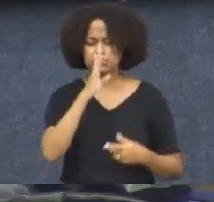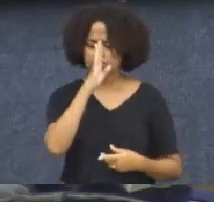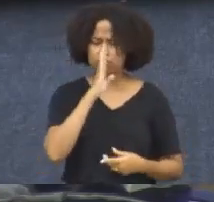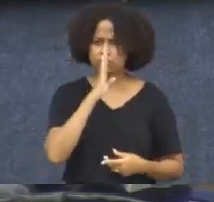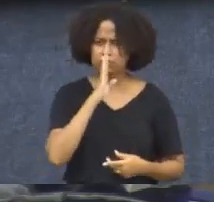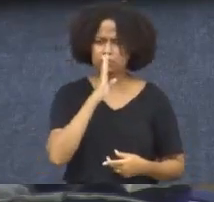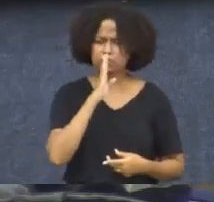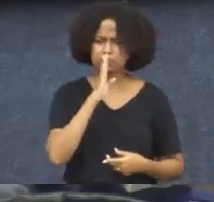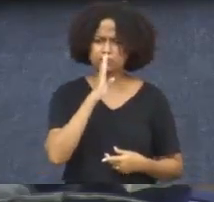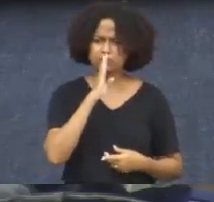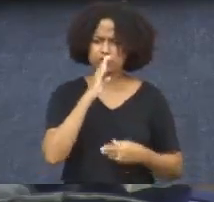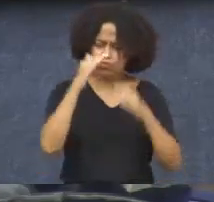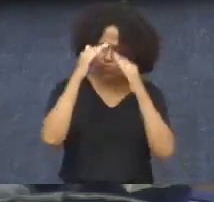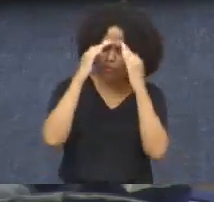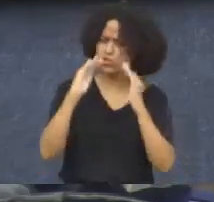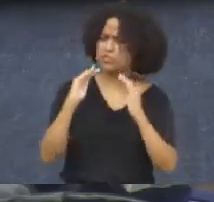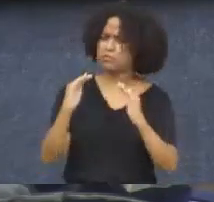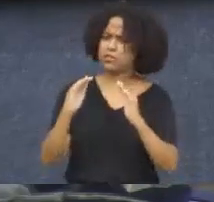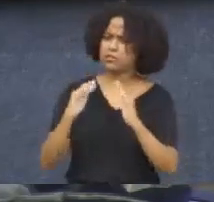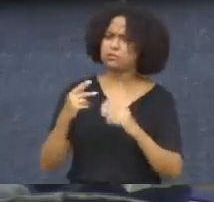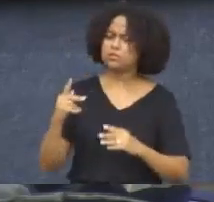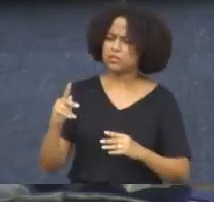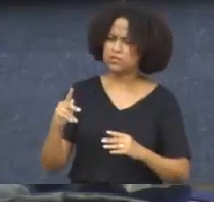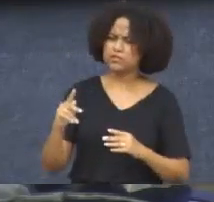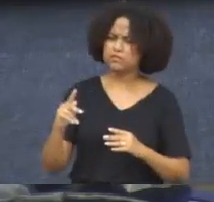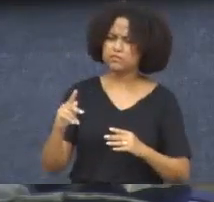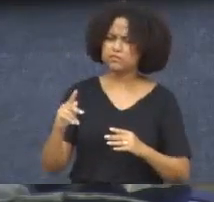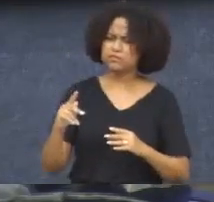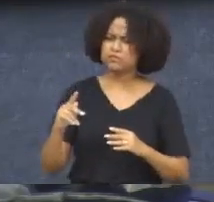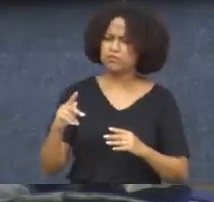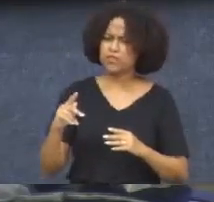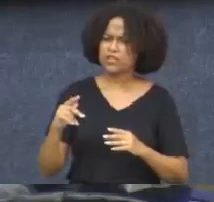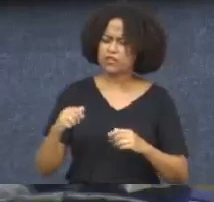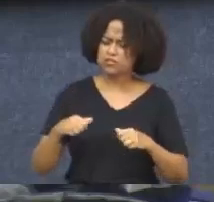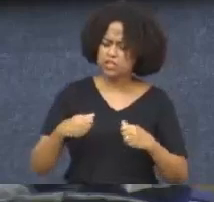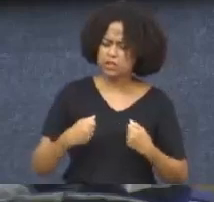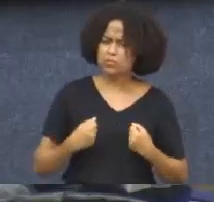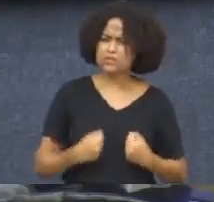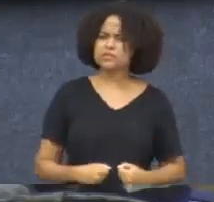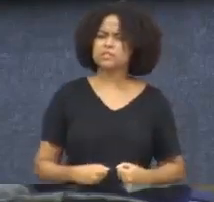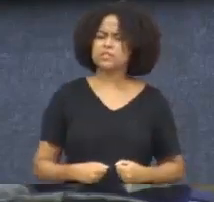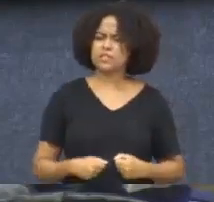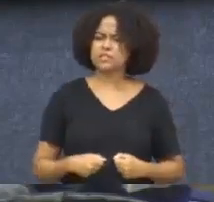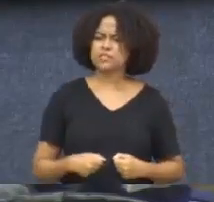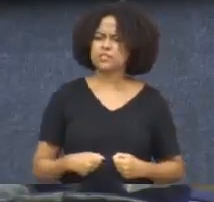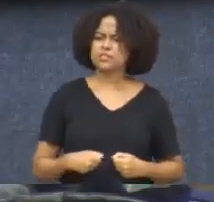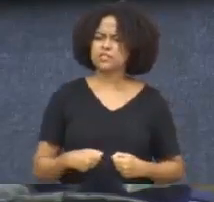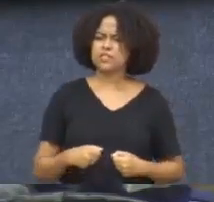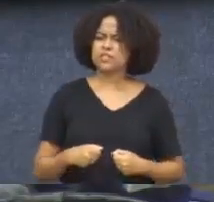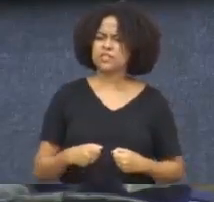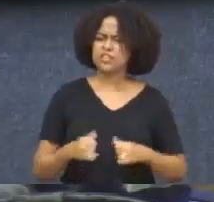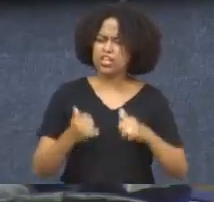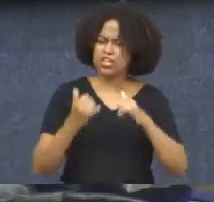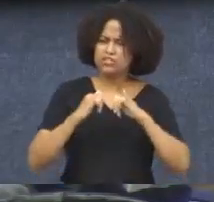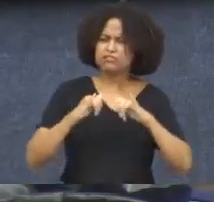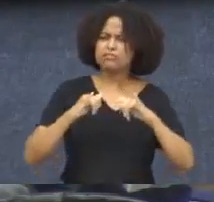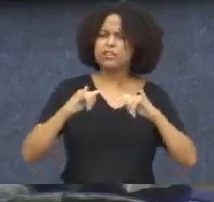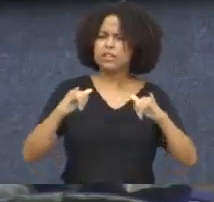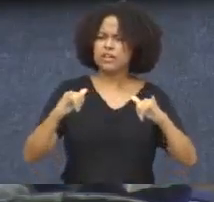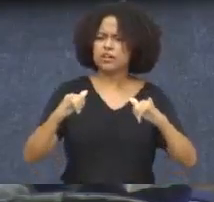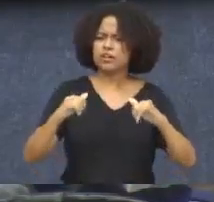mudos, mas diante da capacidade de falar o que precisa ser falado